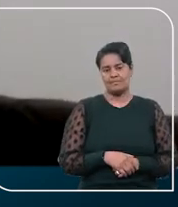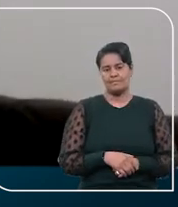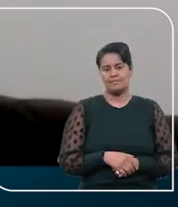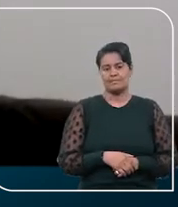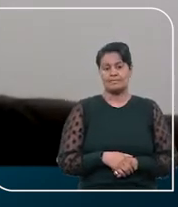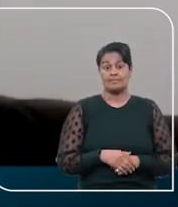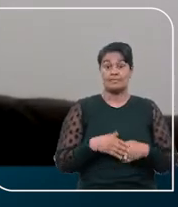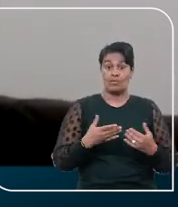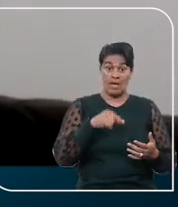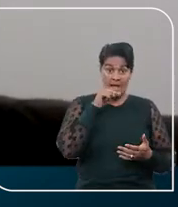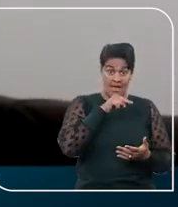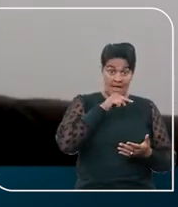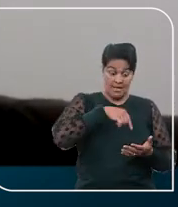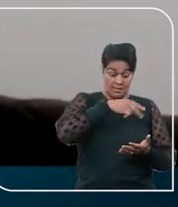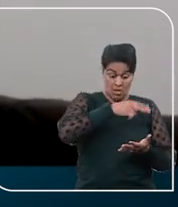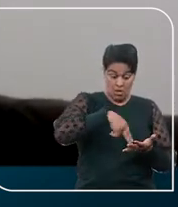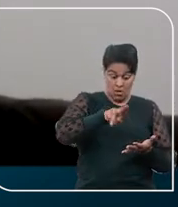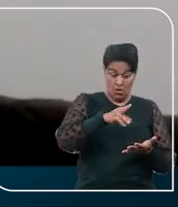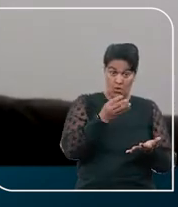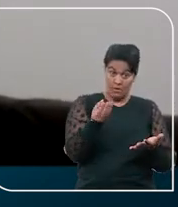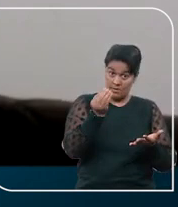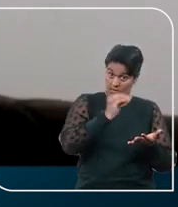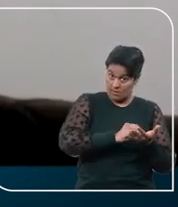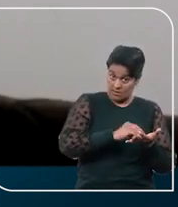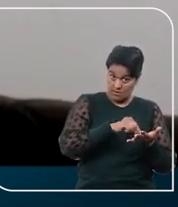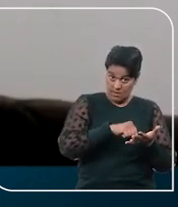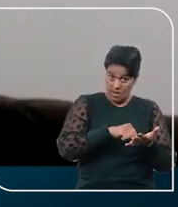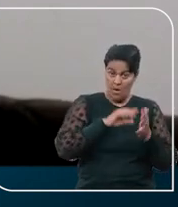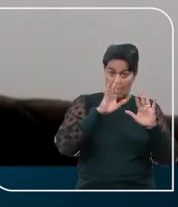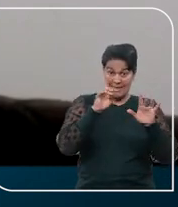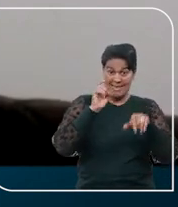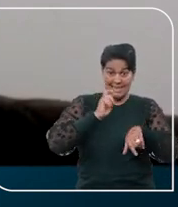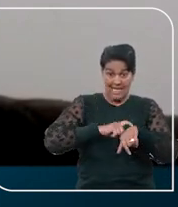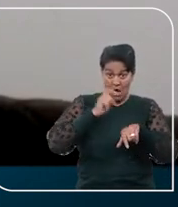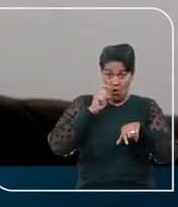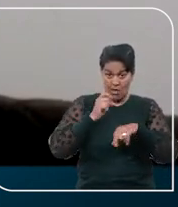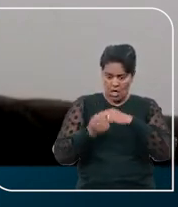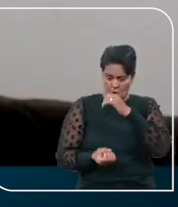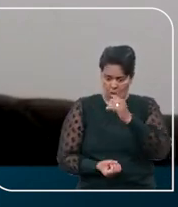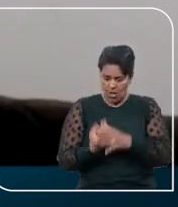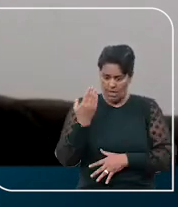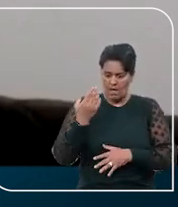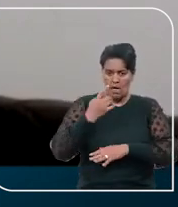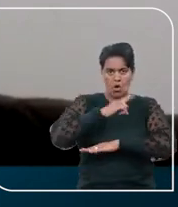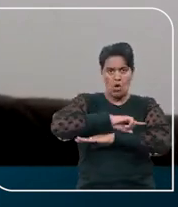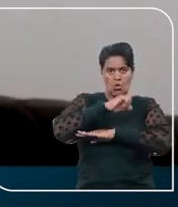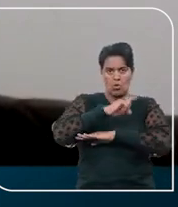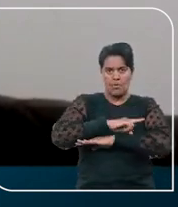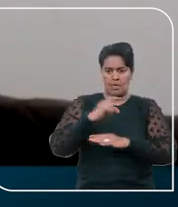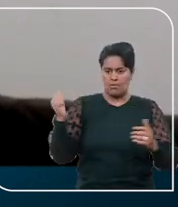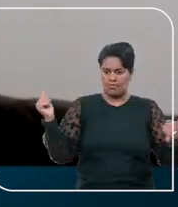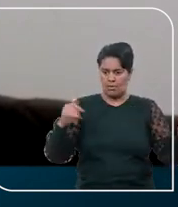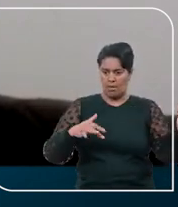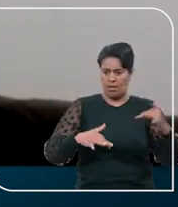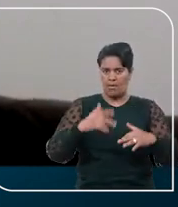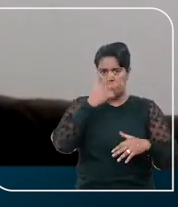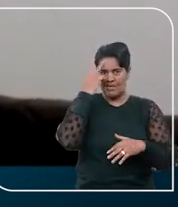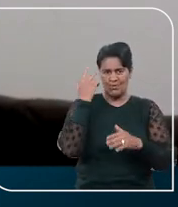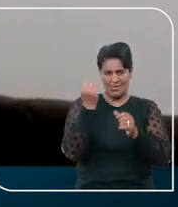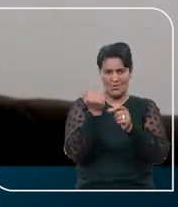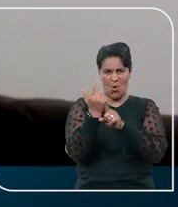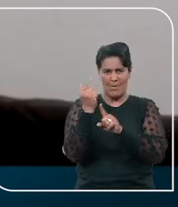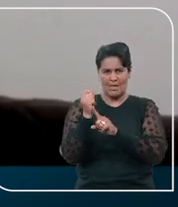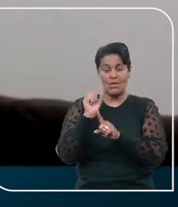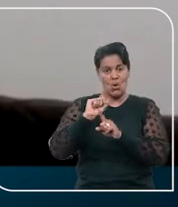essa convenção, ela na verdade nasce quando o condomínio é constituído, o condomínio se constitui pela sua convenção condominial e ela pode